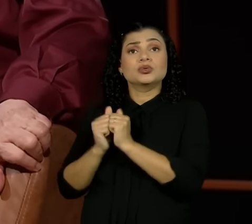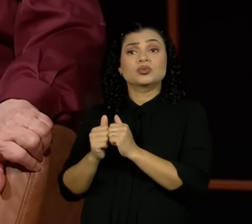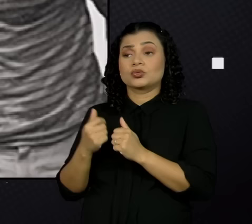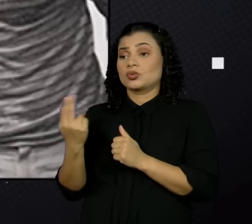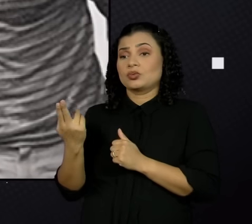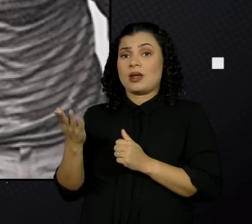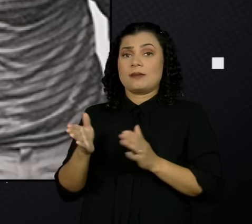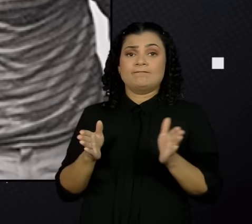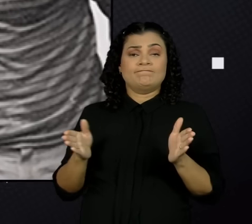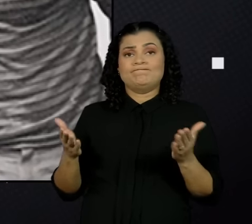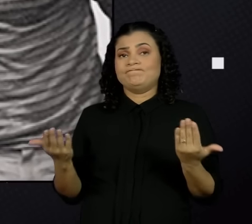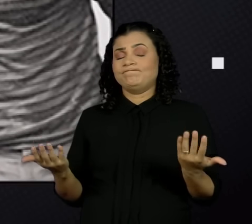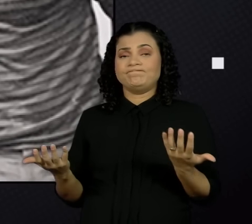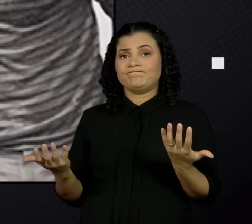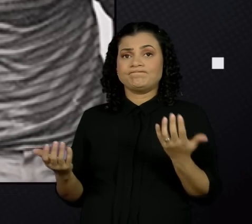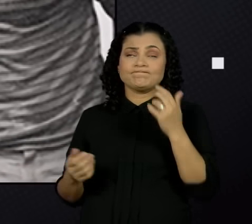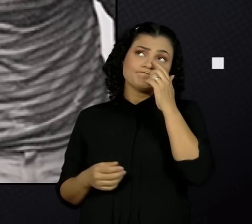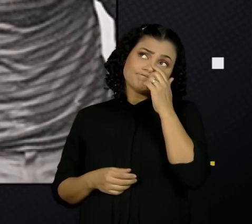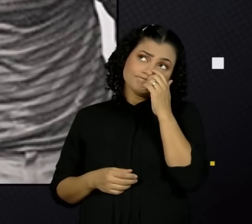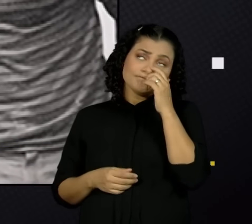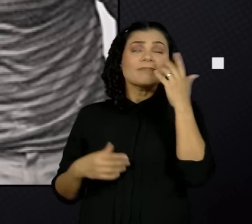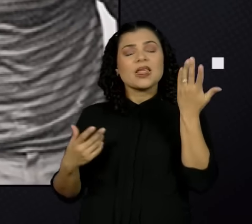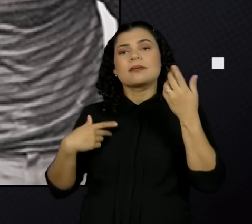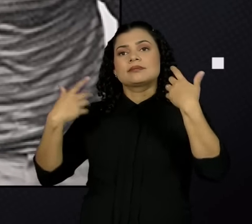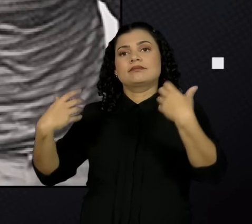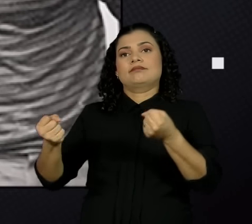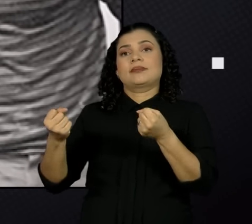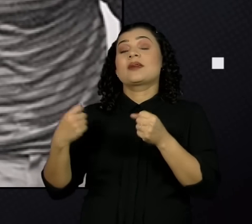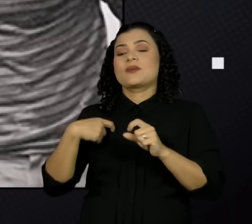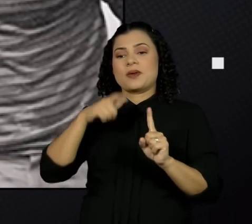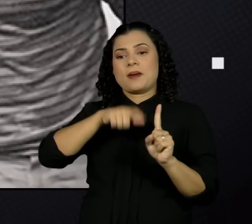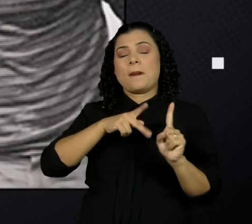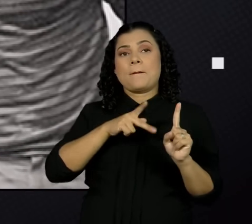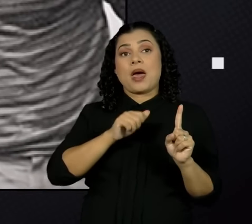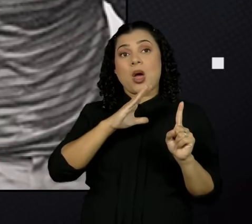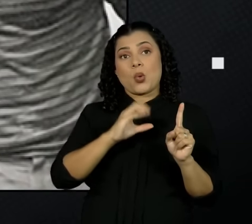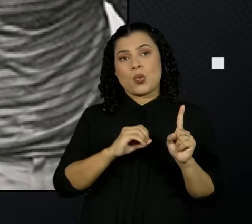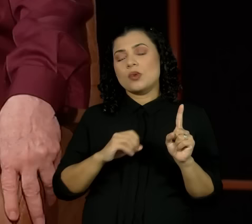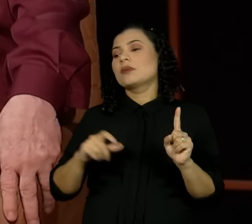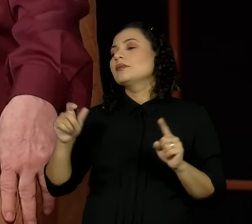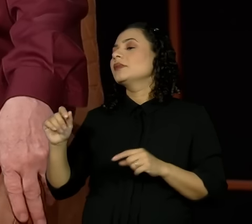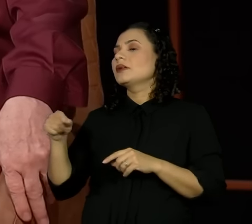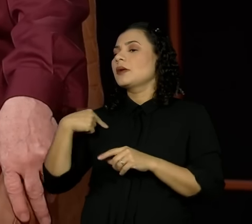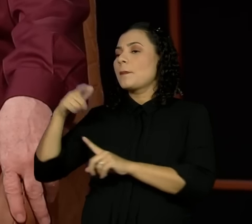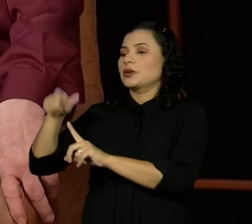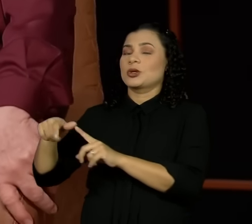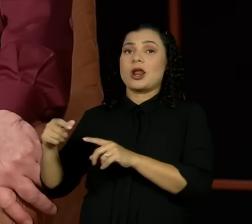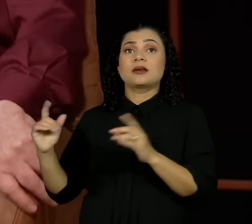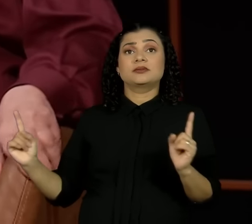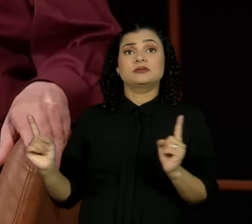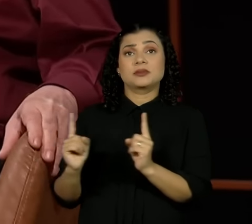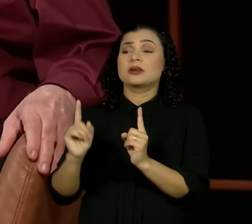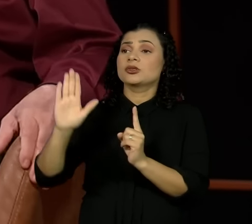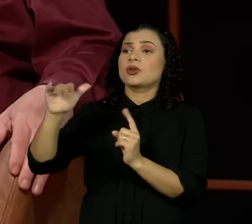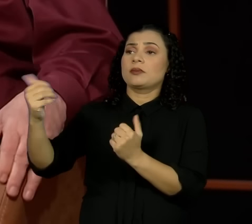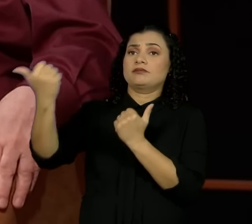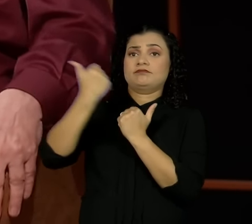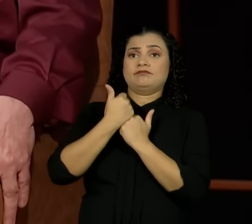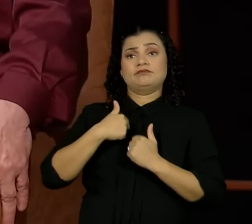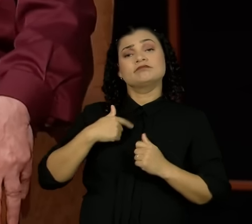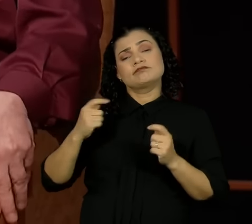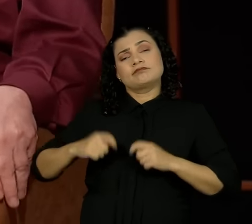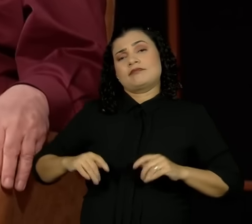mambembação, né? Aí ele pegou a Ademir Rocha, fez muito bem o Paco, e foi uma muito boa montagem, lá no Arena, no